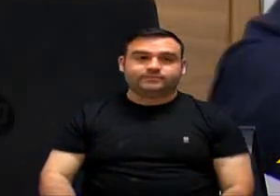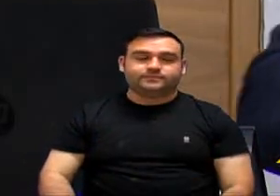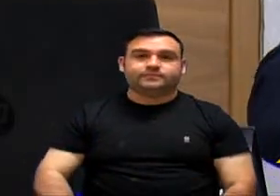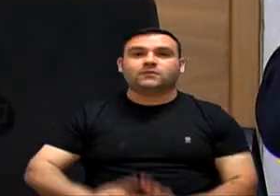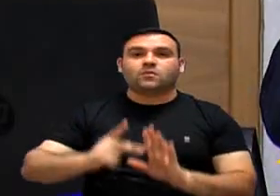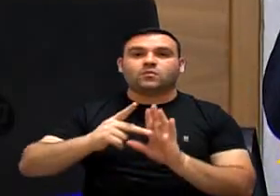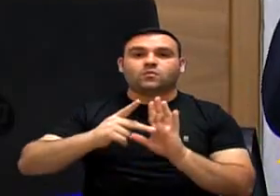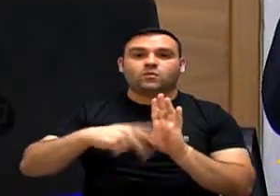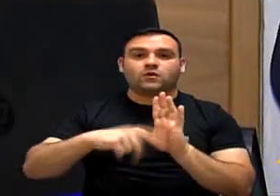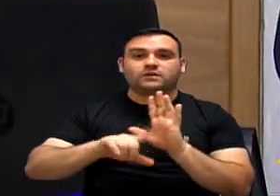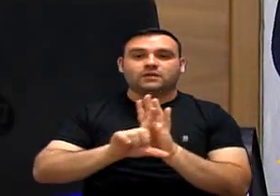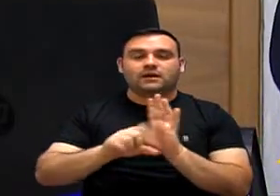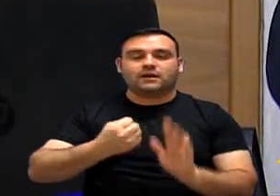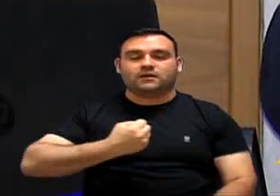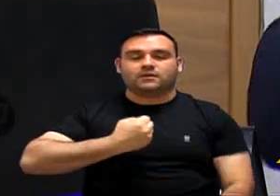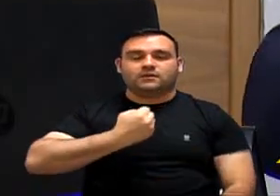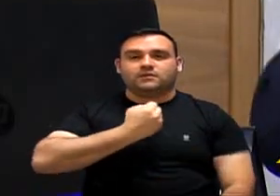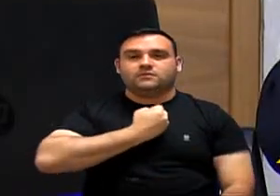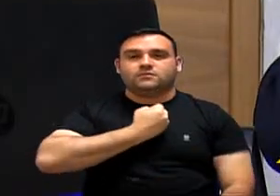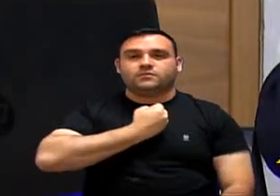O que é projeto